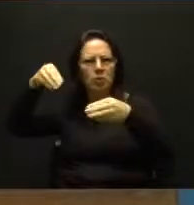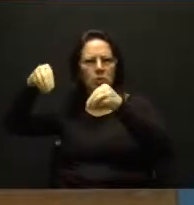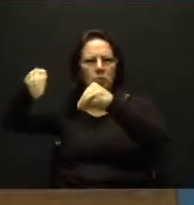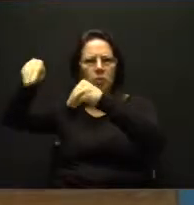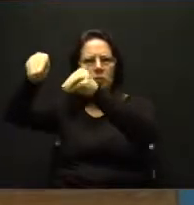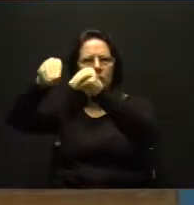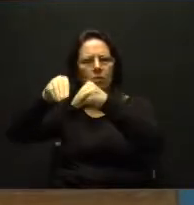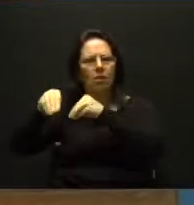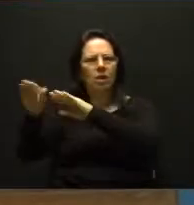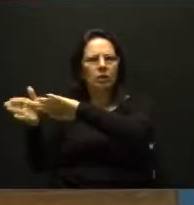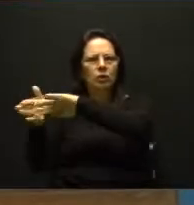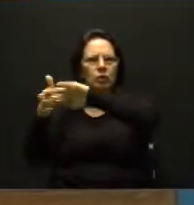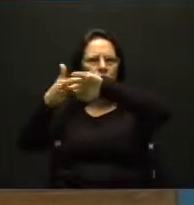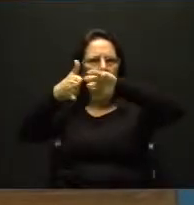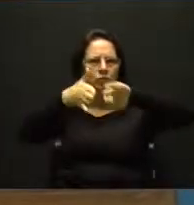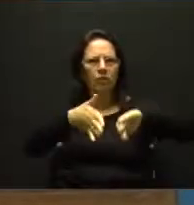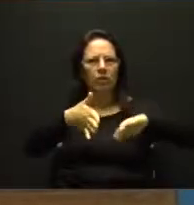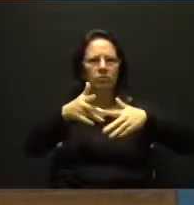problema